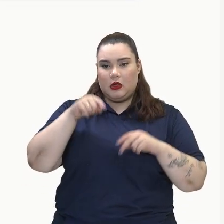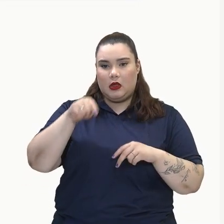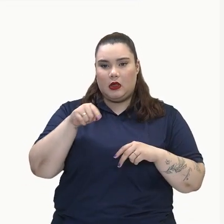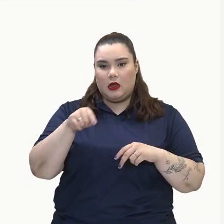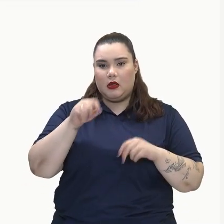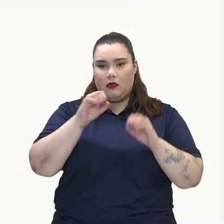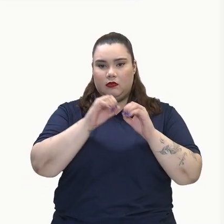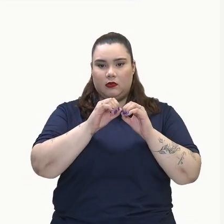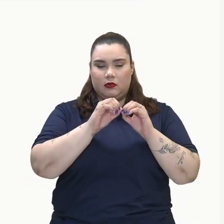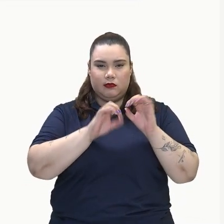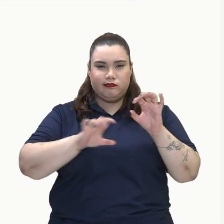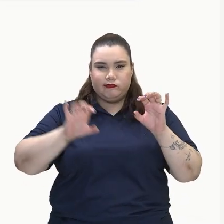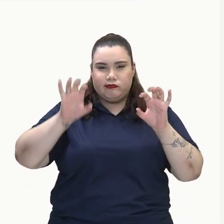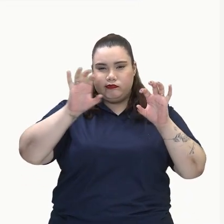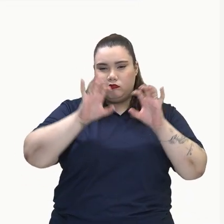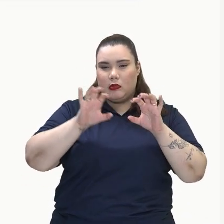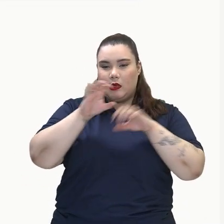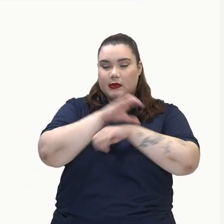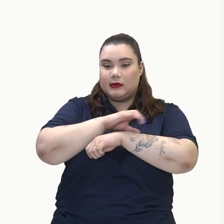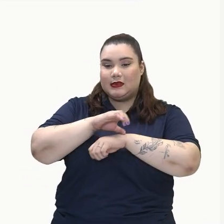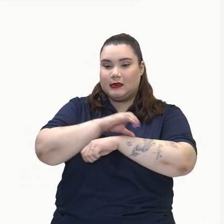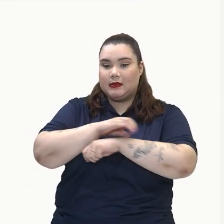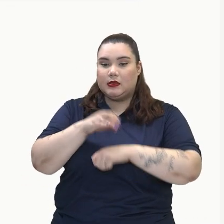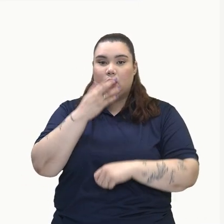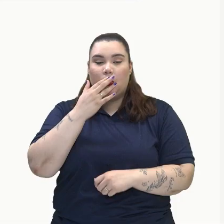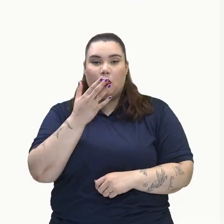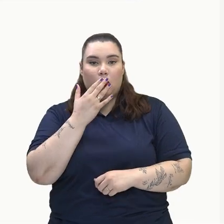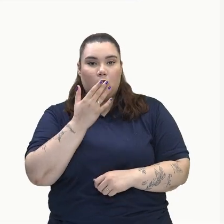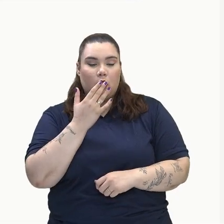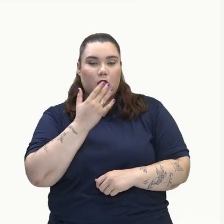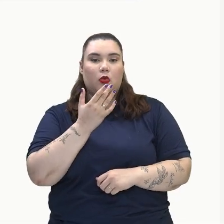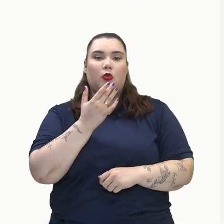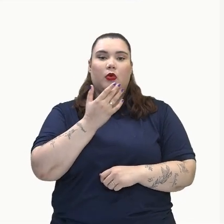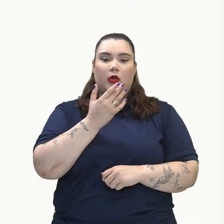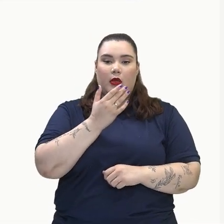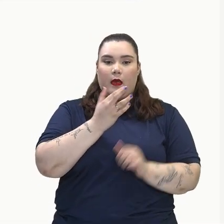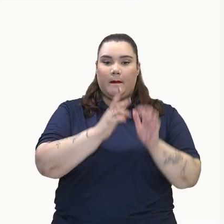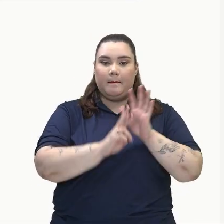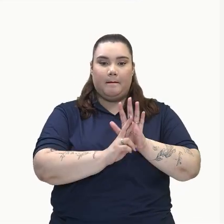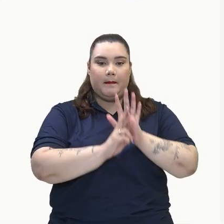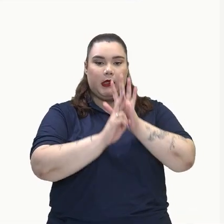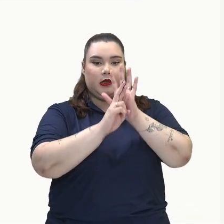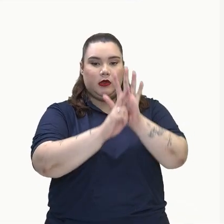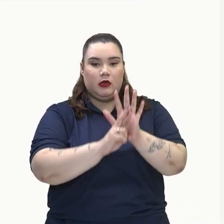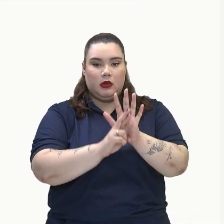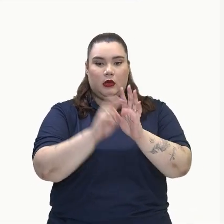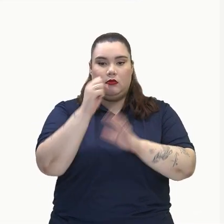mancha verde, ou essa mancha cinza, neste mapa, representa o